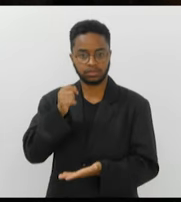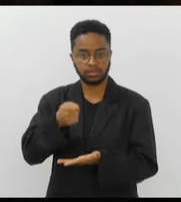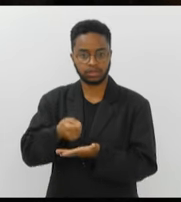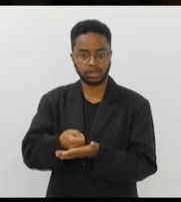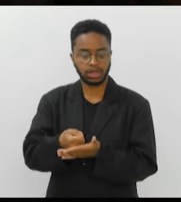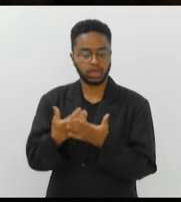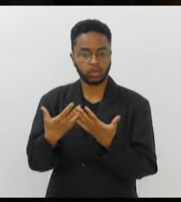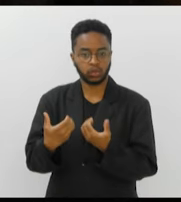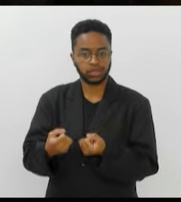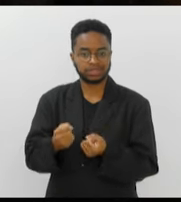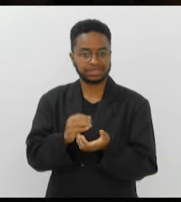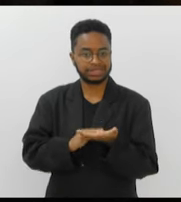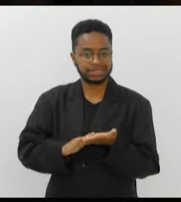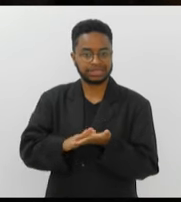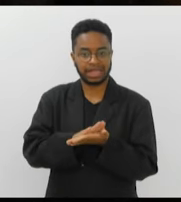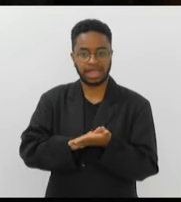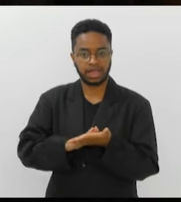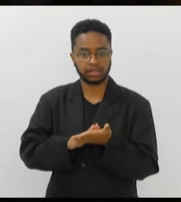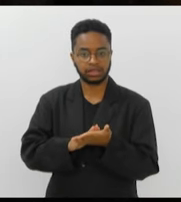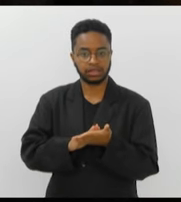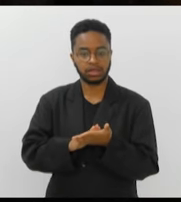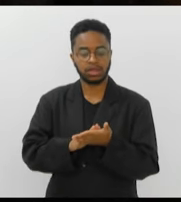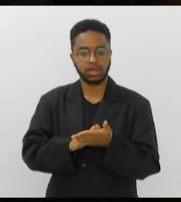tolerância zero para as barricadas.